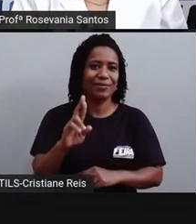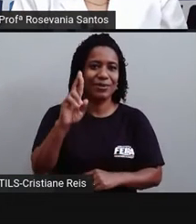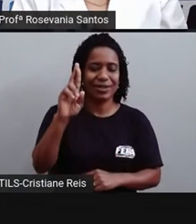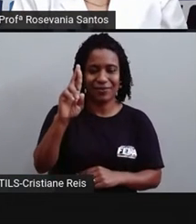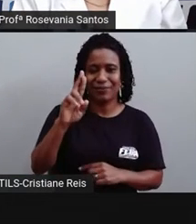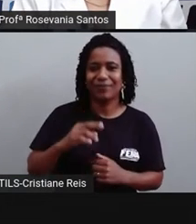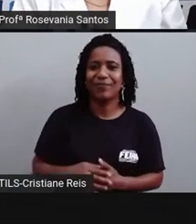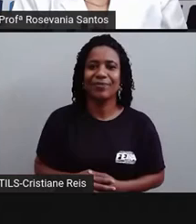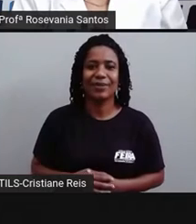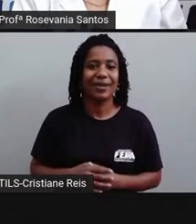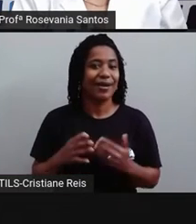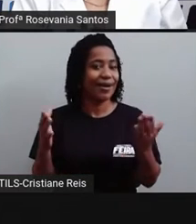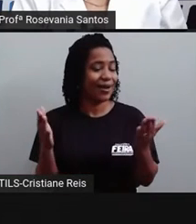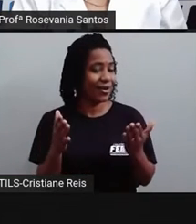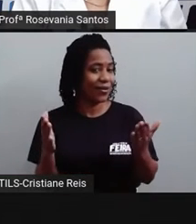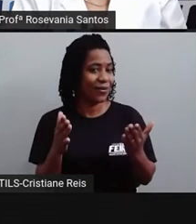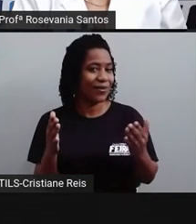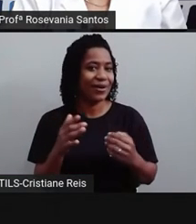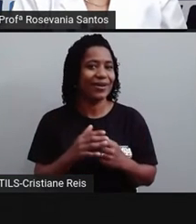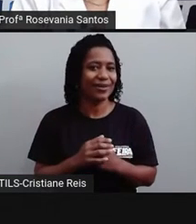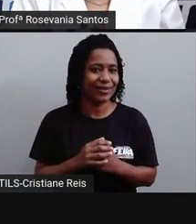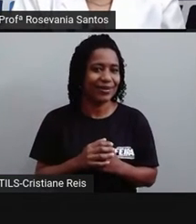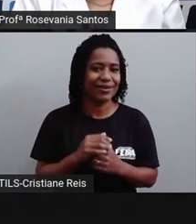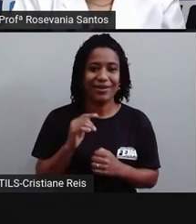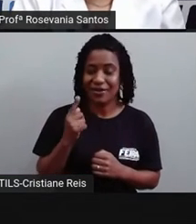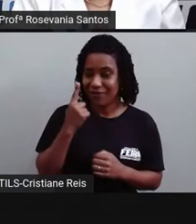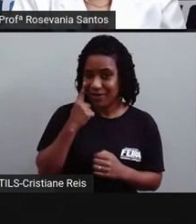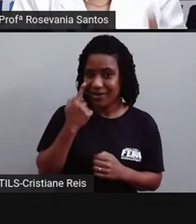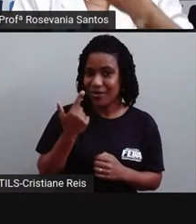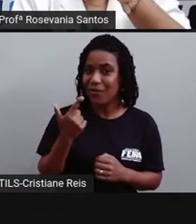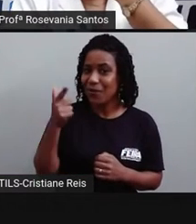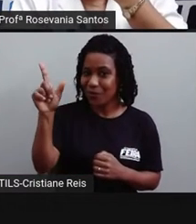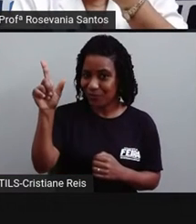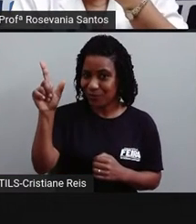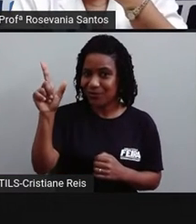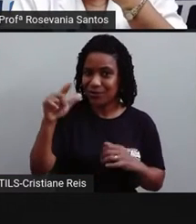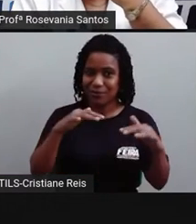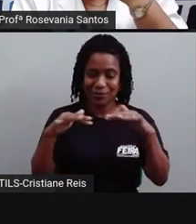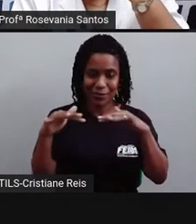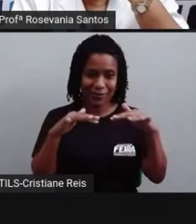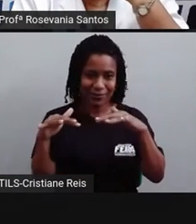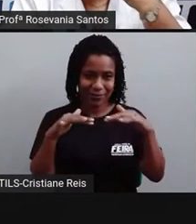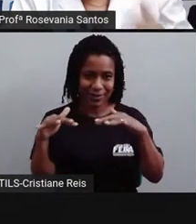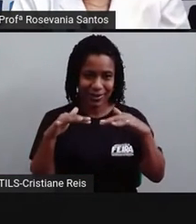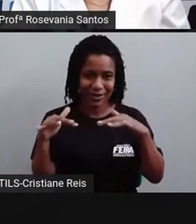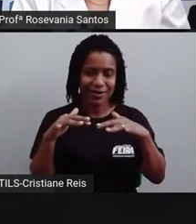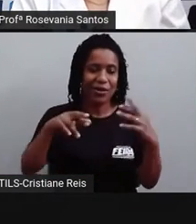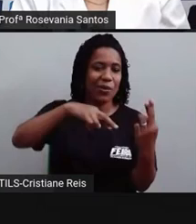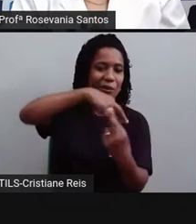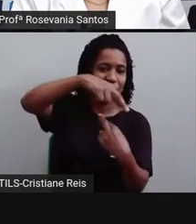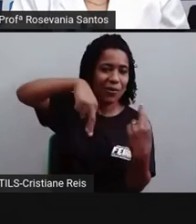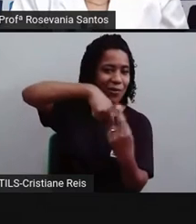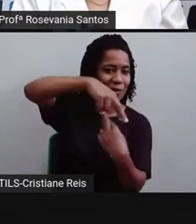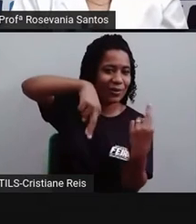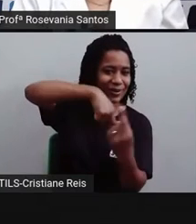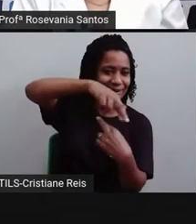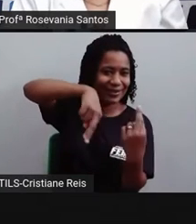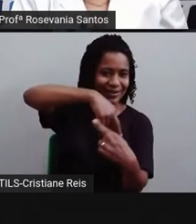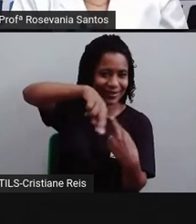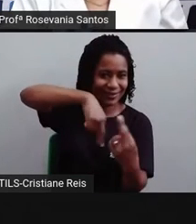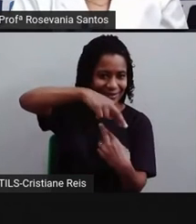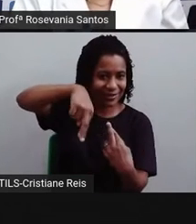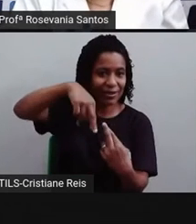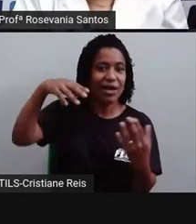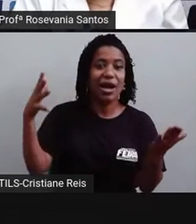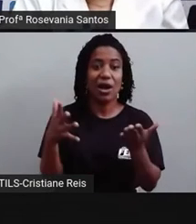agora vamos falar de outro movimento, que é o movimento de translação. Espero que você tenha entendido o movimento de rotação. E vamos começar agora falando do